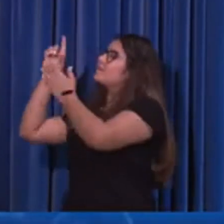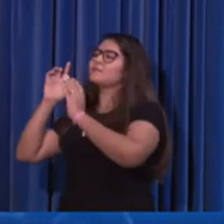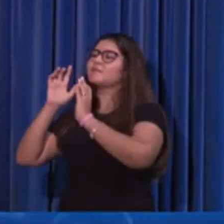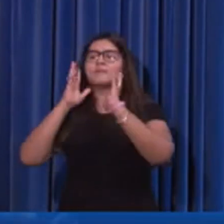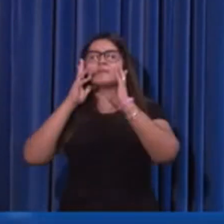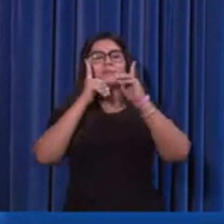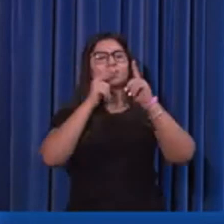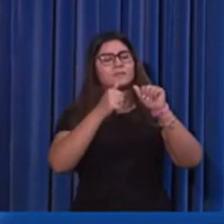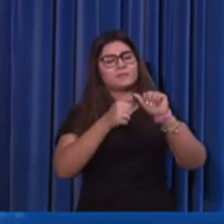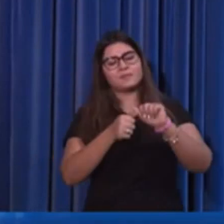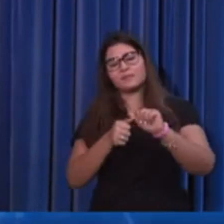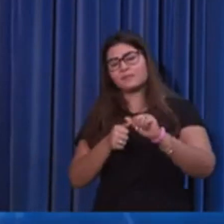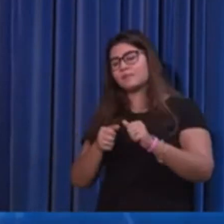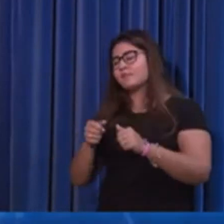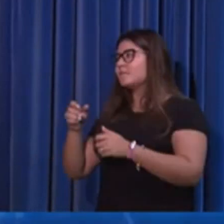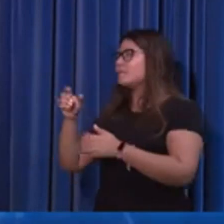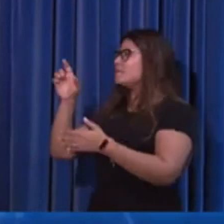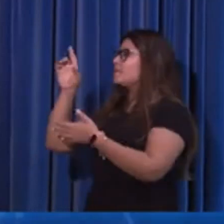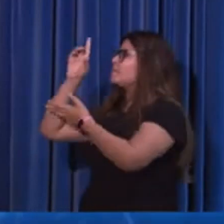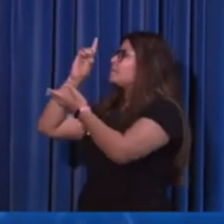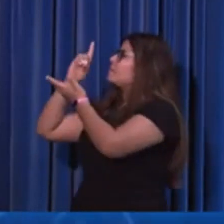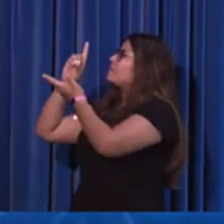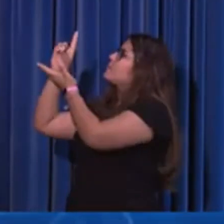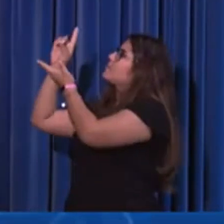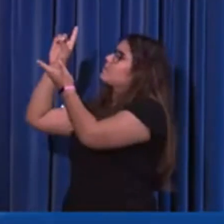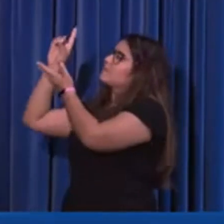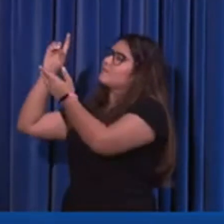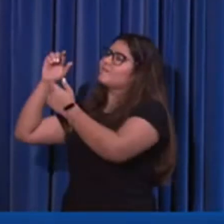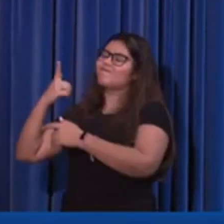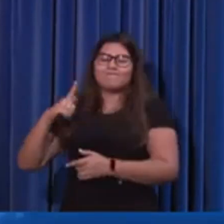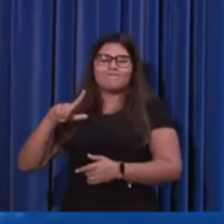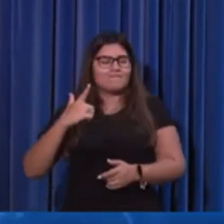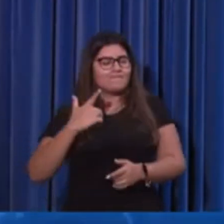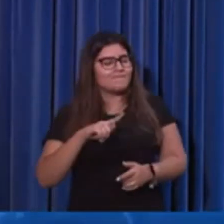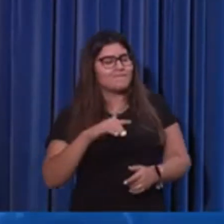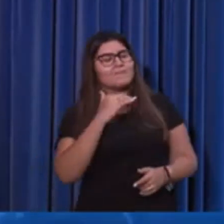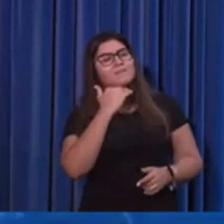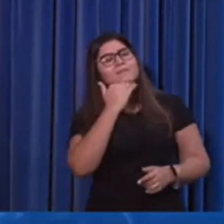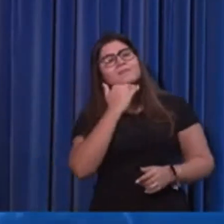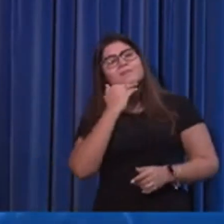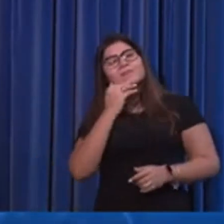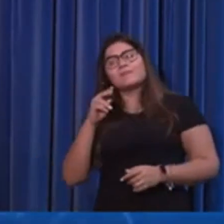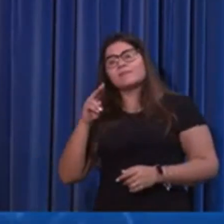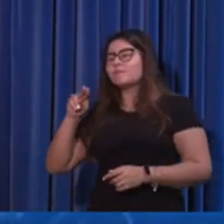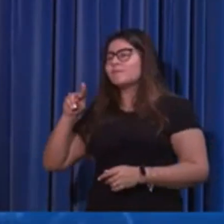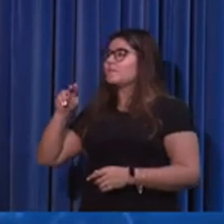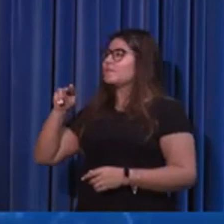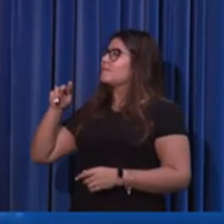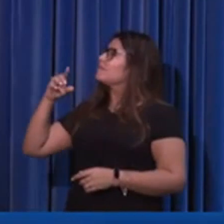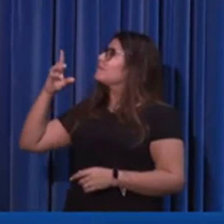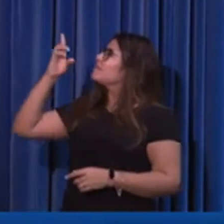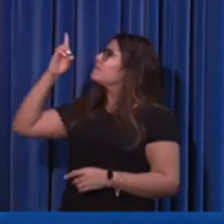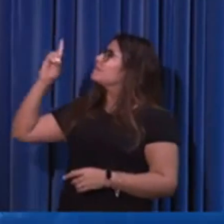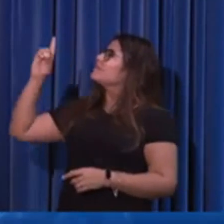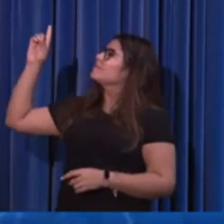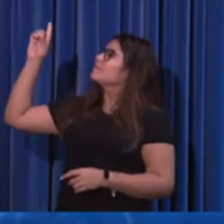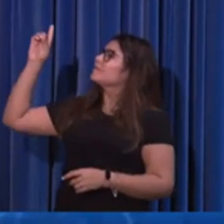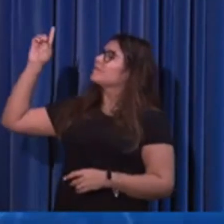maravilhas fazes tu, não há outro igual a ti, não